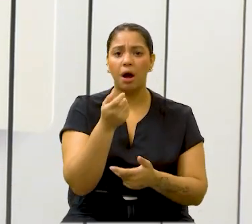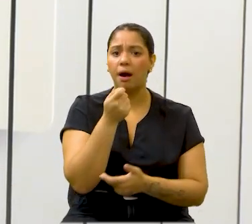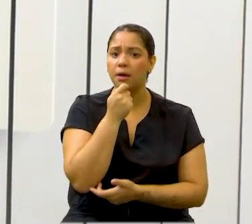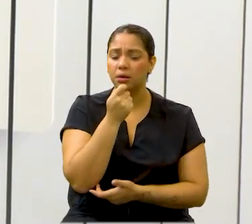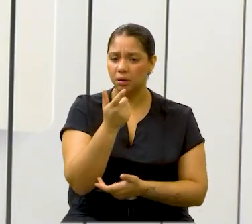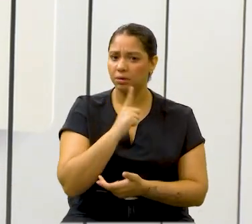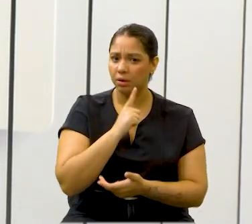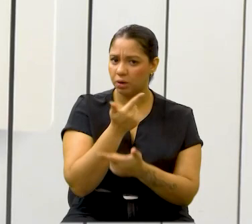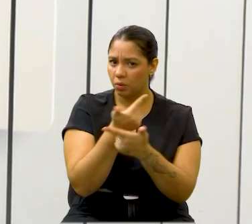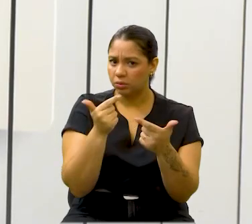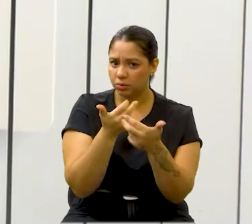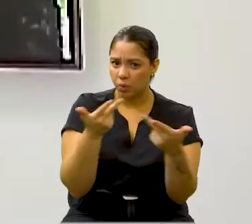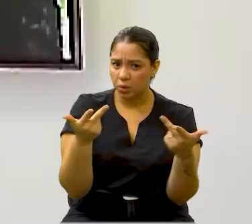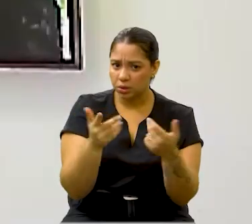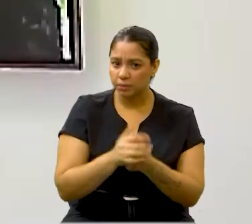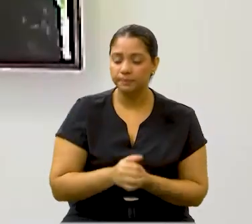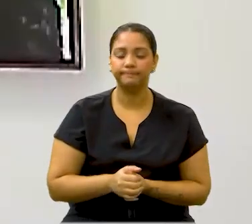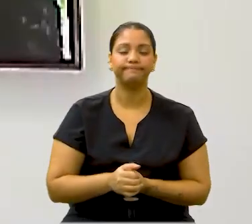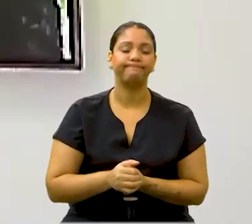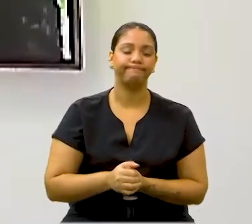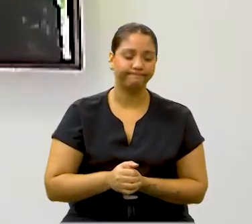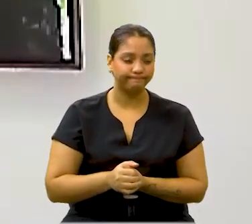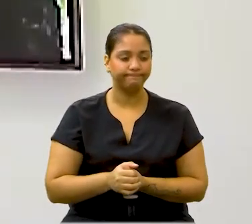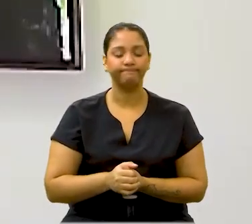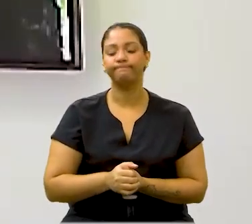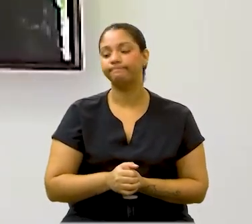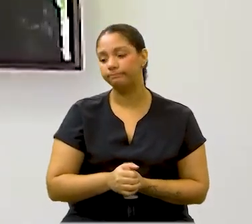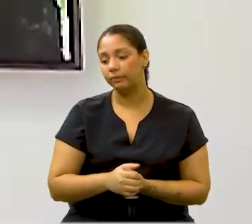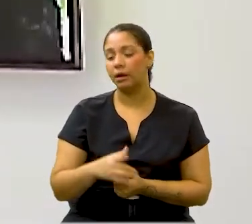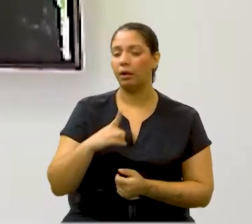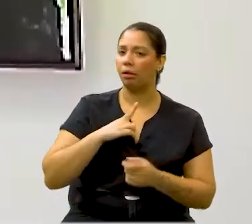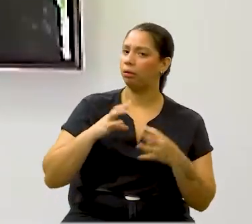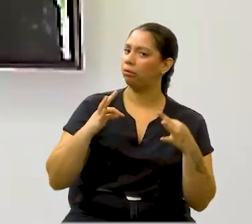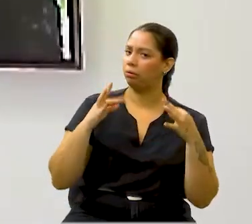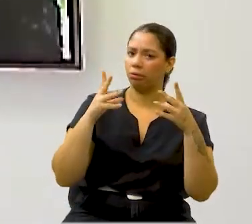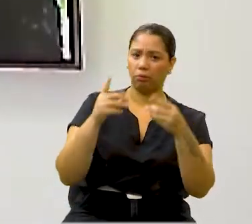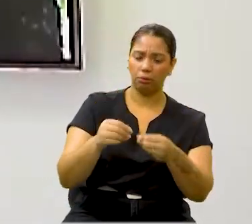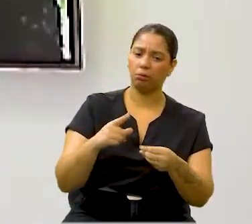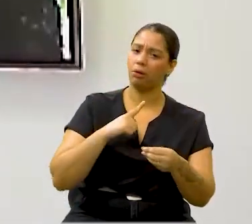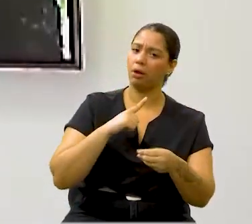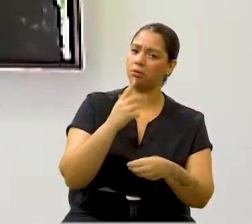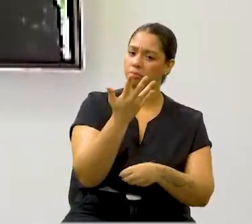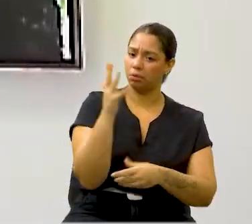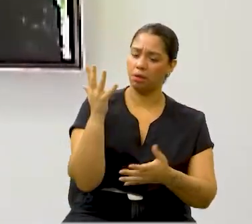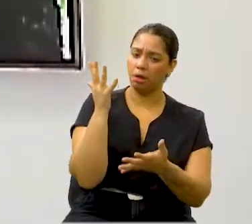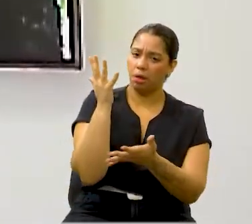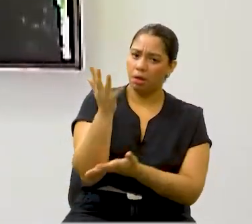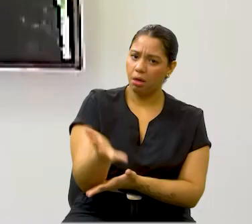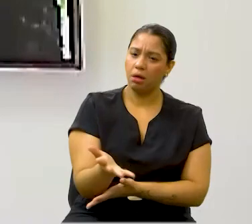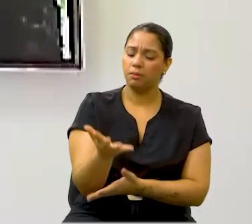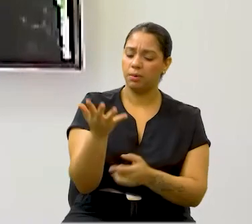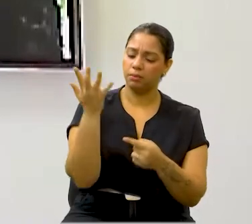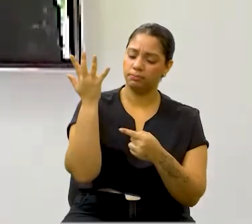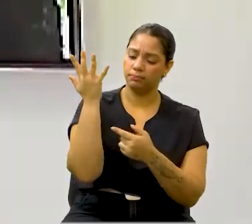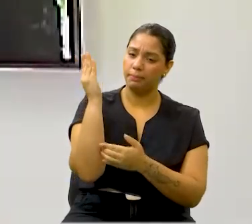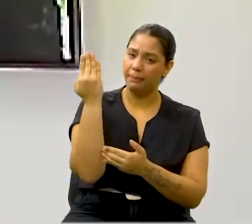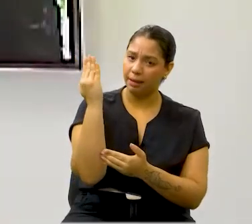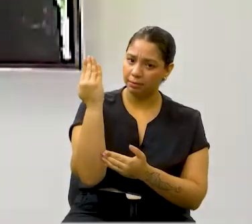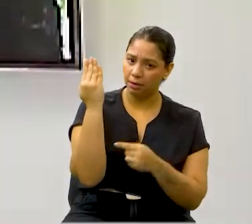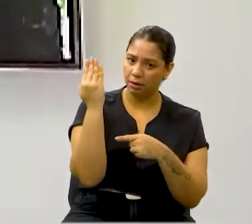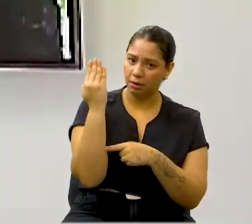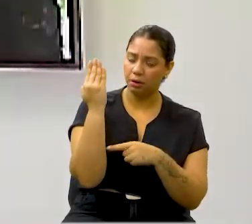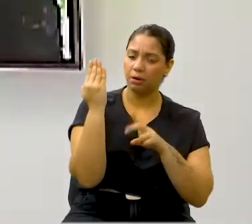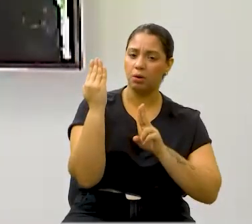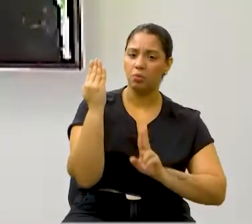ainda tem? Eu acho que é tudo isso, né? A questão do desmatamento legal para aproveitamento da madeira,